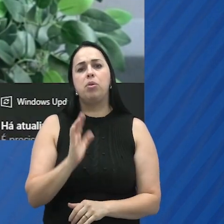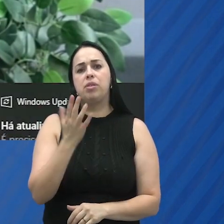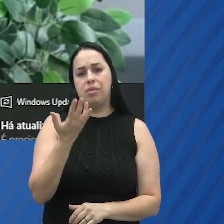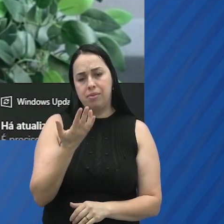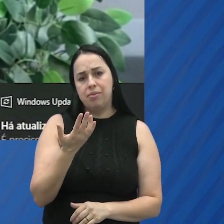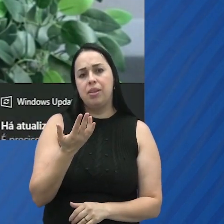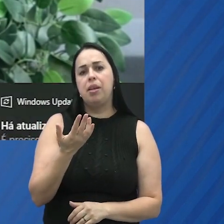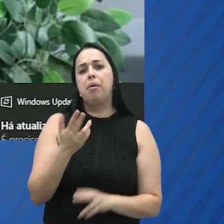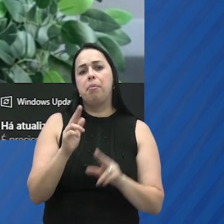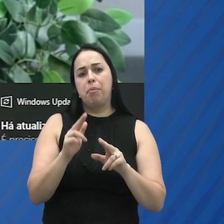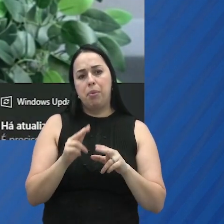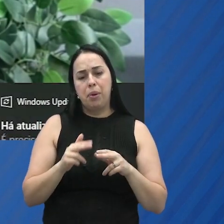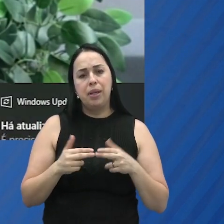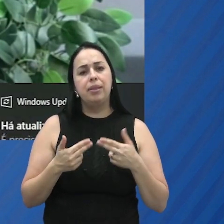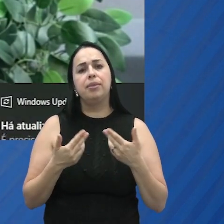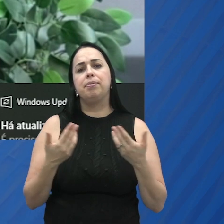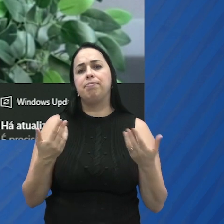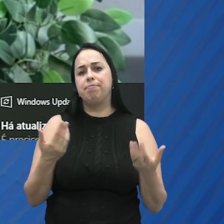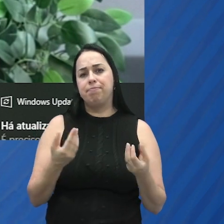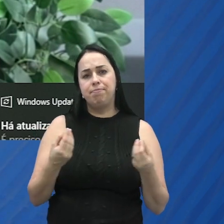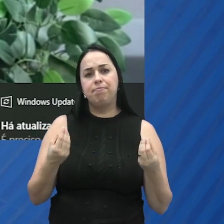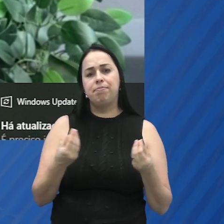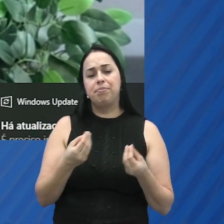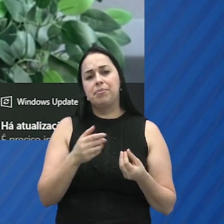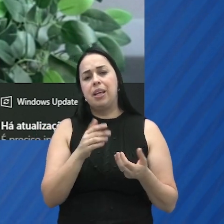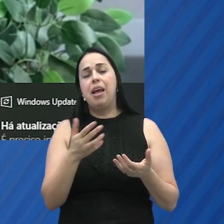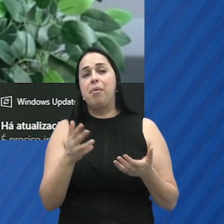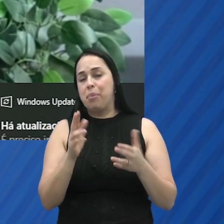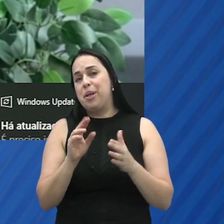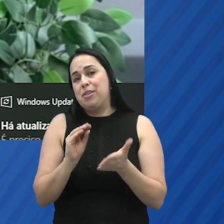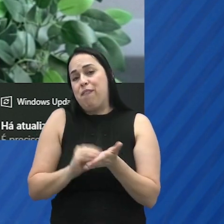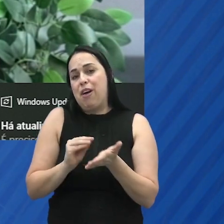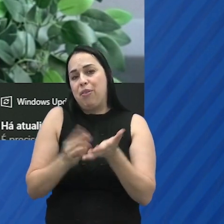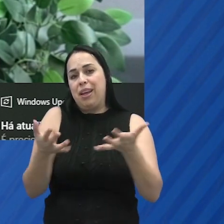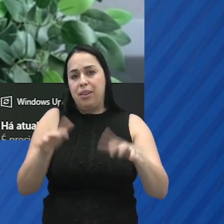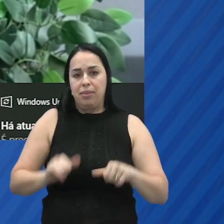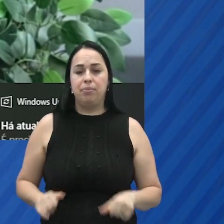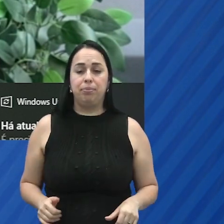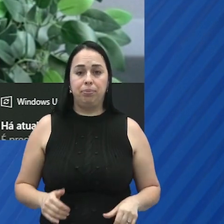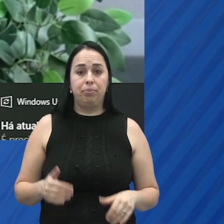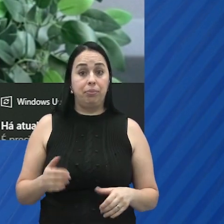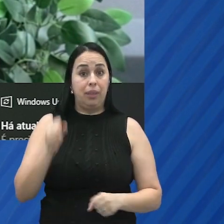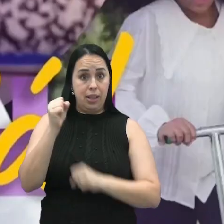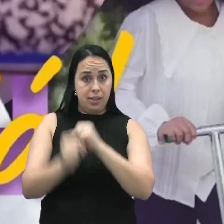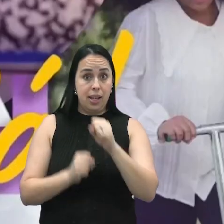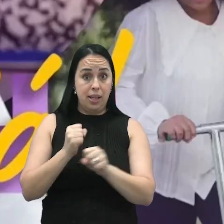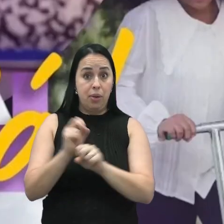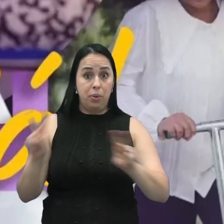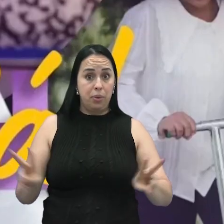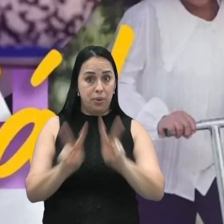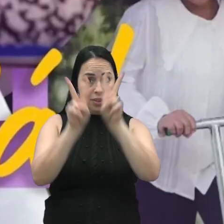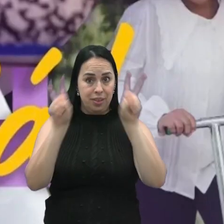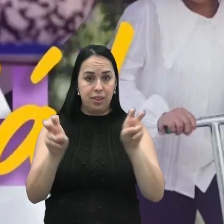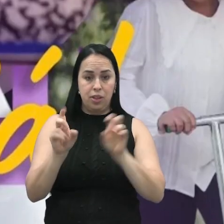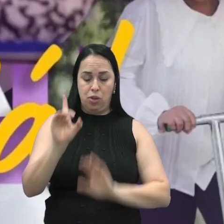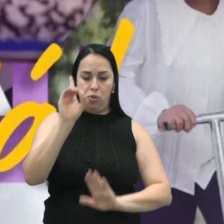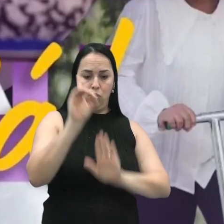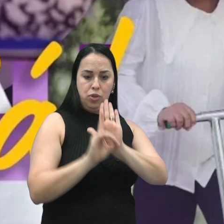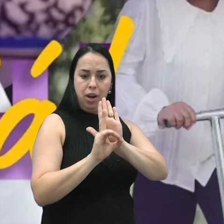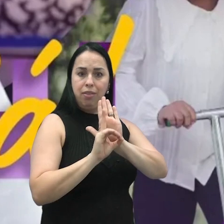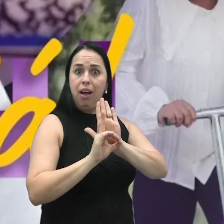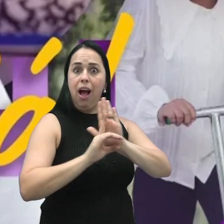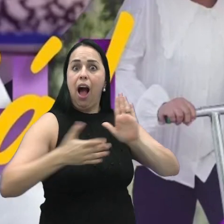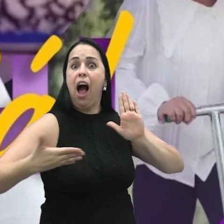que gera toda essa falta, né, e essa não inclusão na sociedade. Nesse ano, o tema da campanha